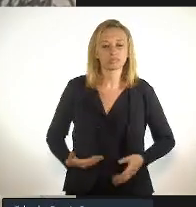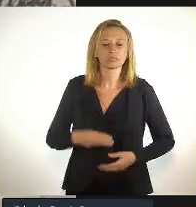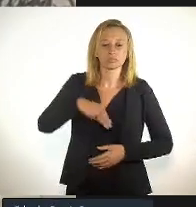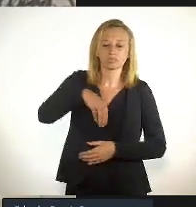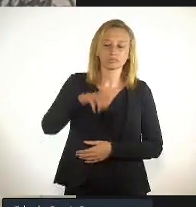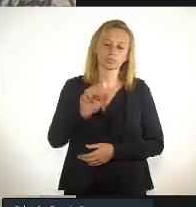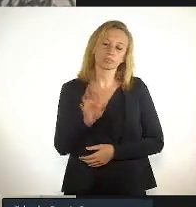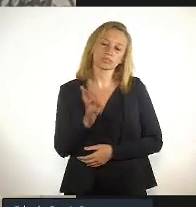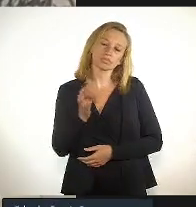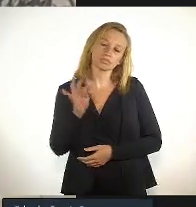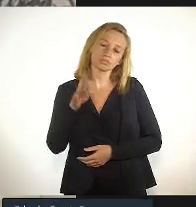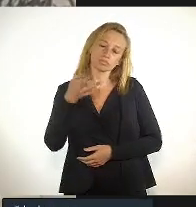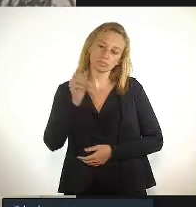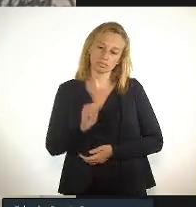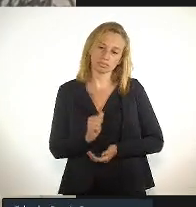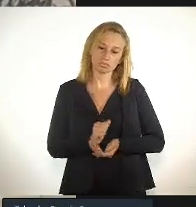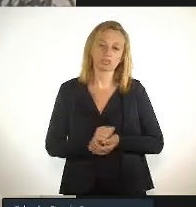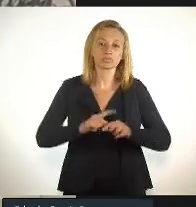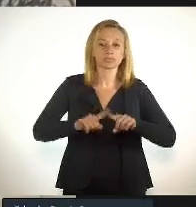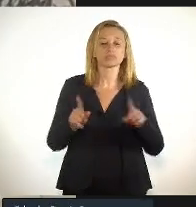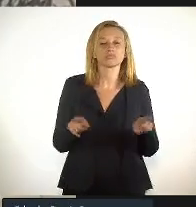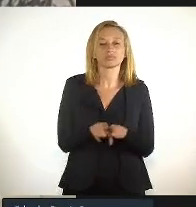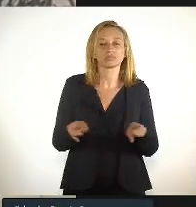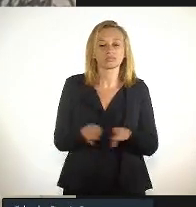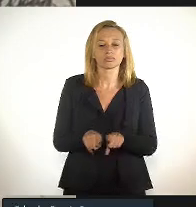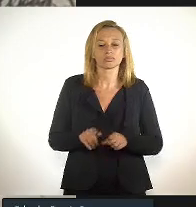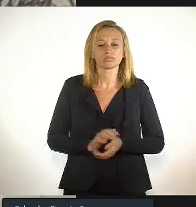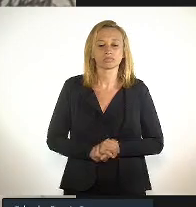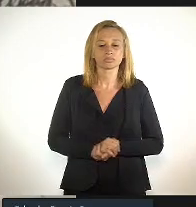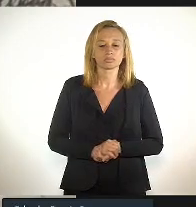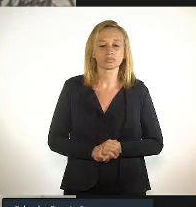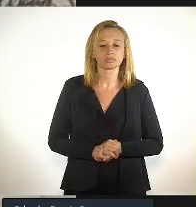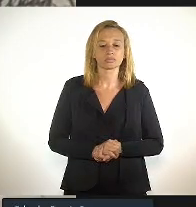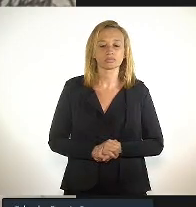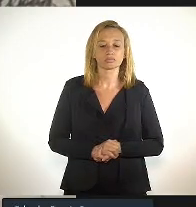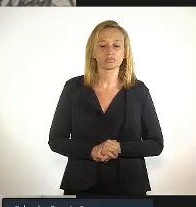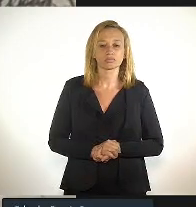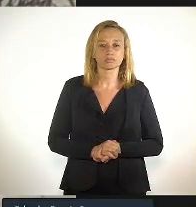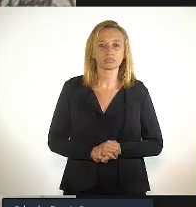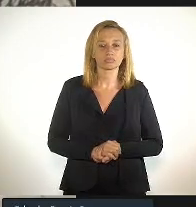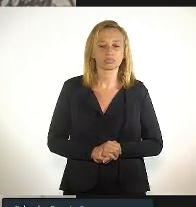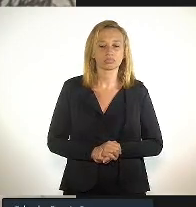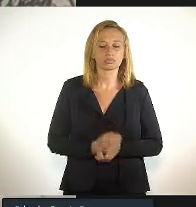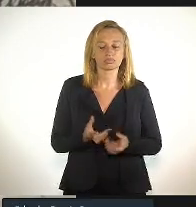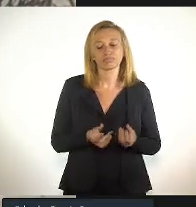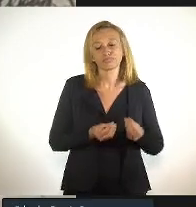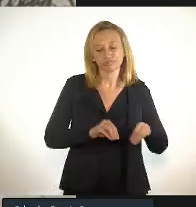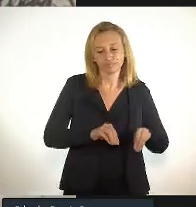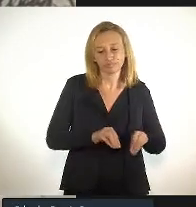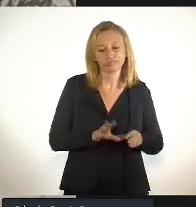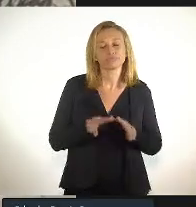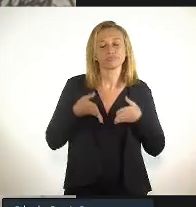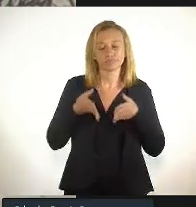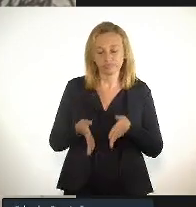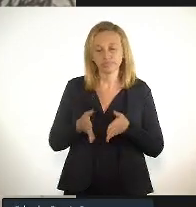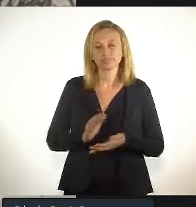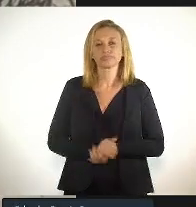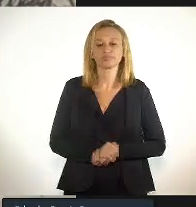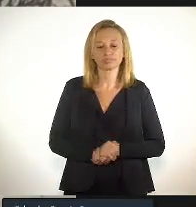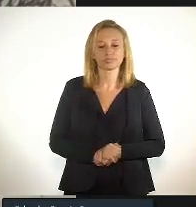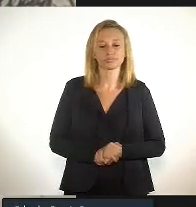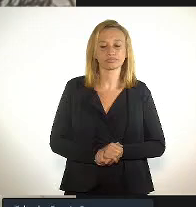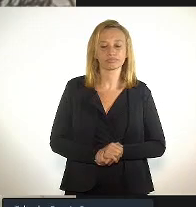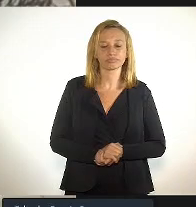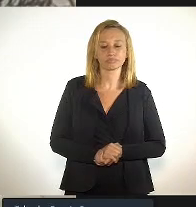nossas existências, mas também que traz aí um prejuízo central no que